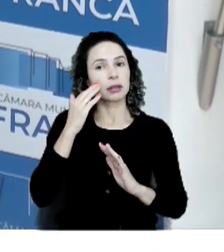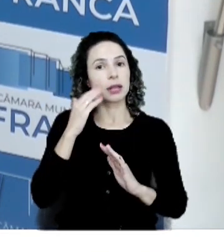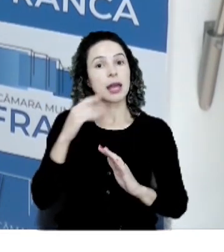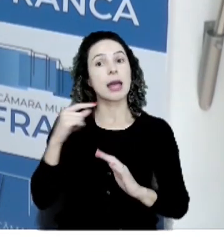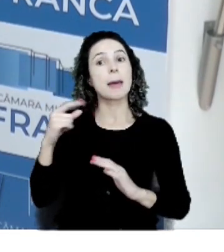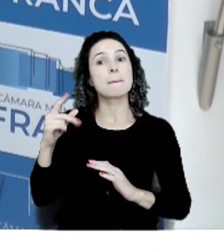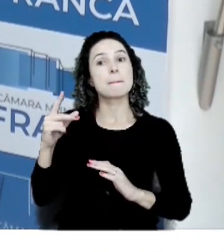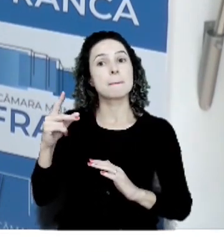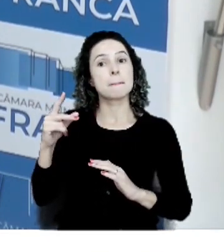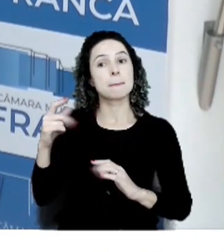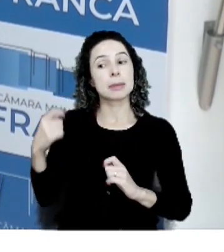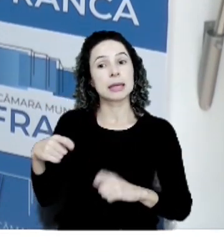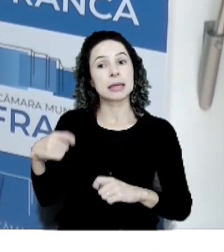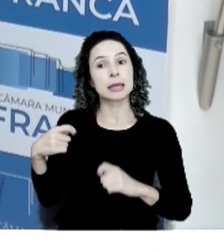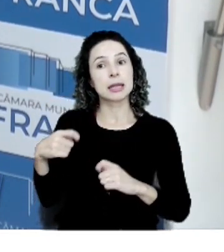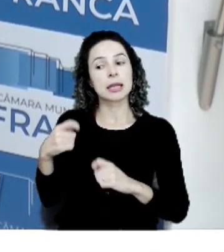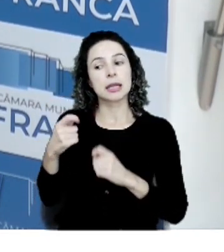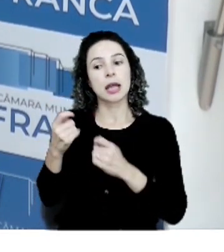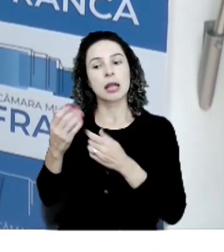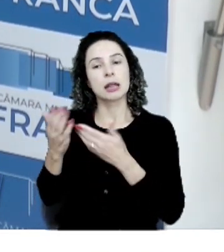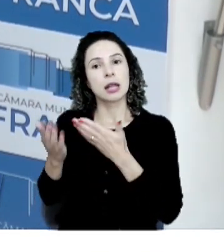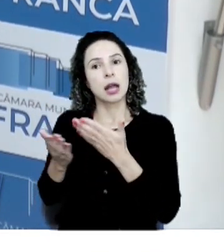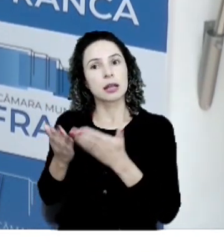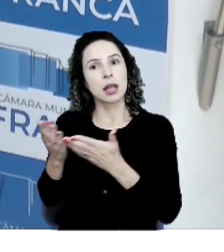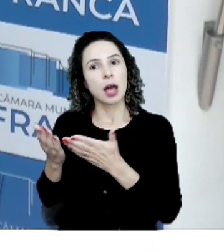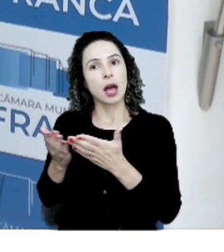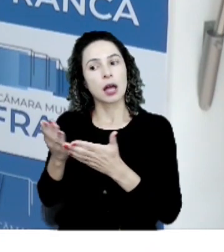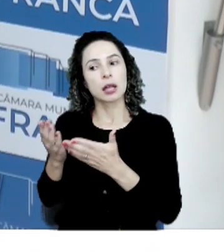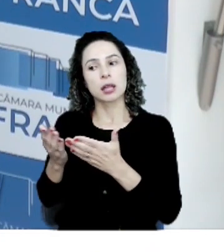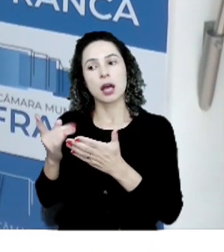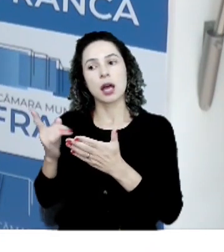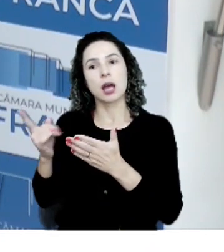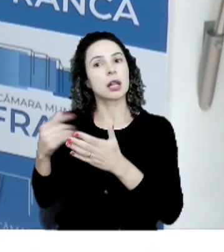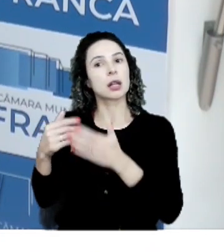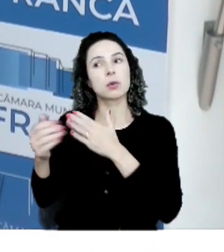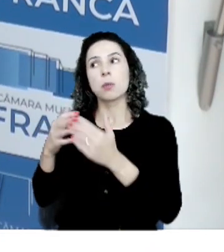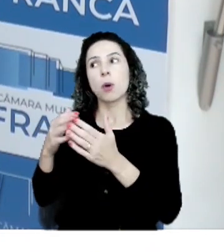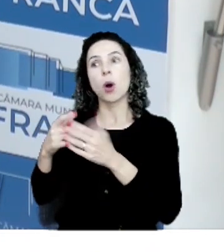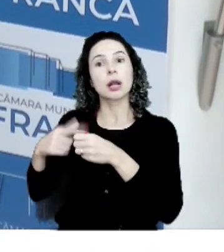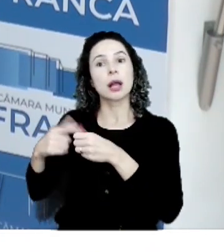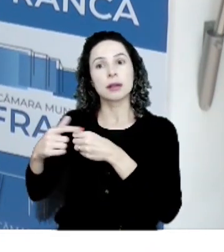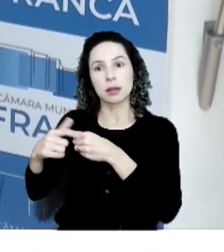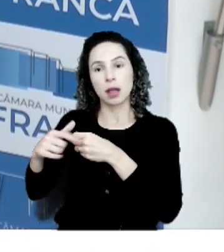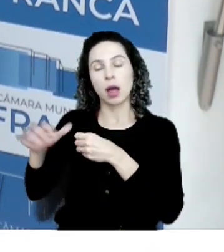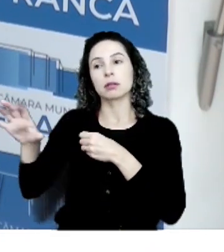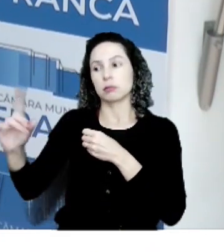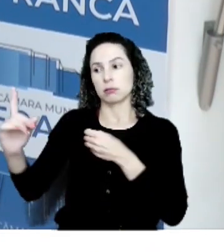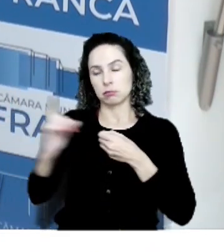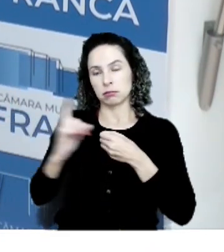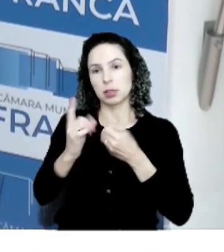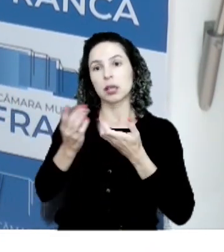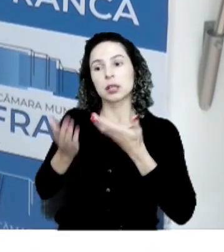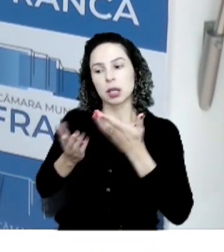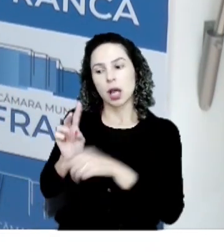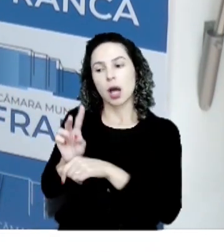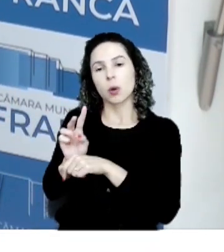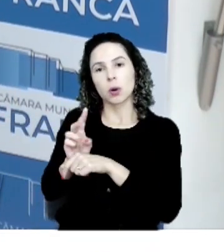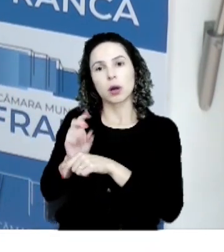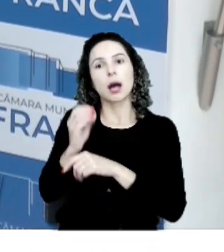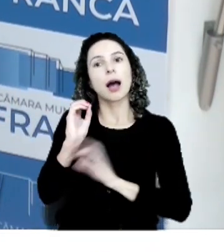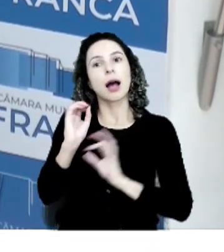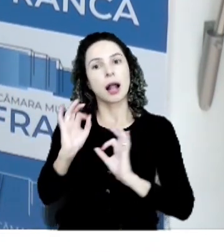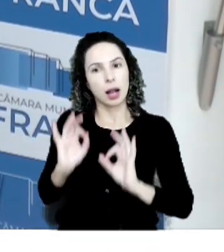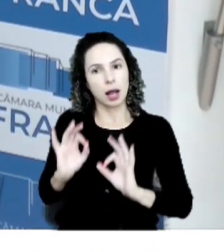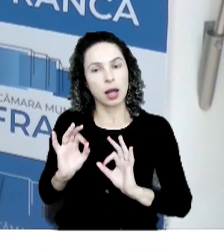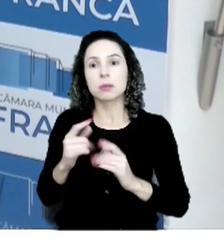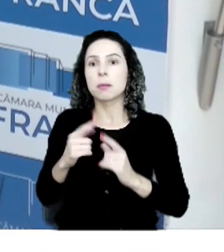merece ser tratada independente da cidade onde mora. Tem que ser cuidado. Mas